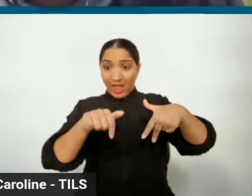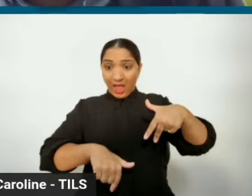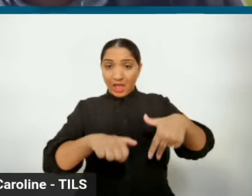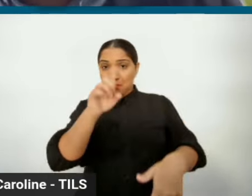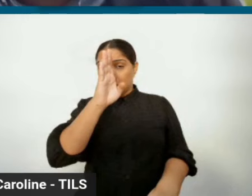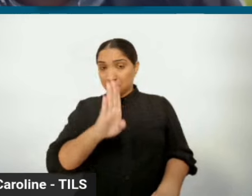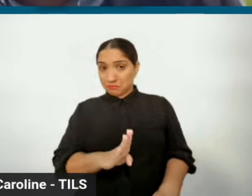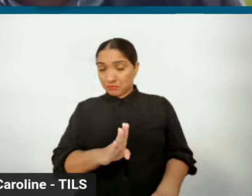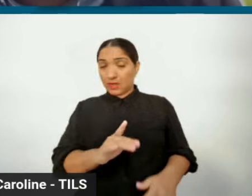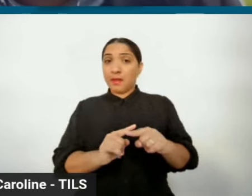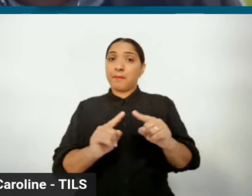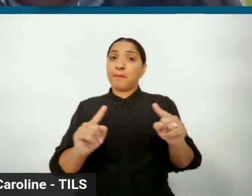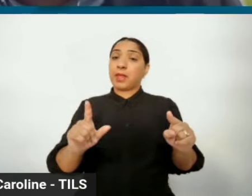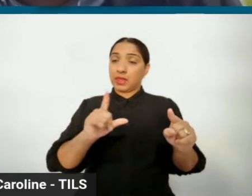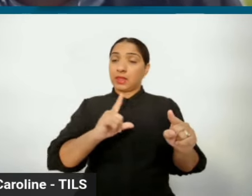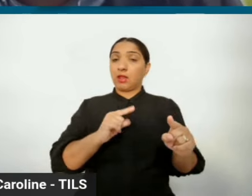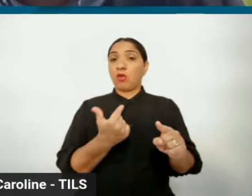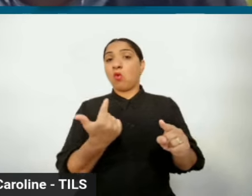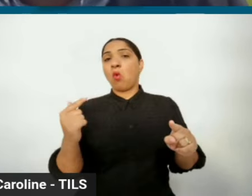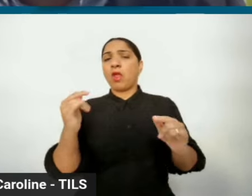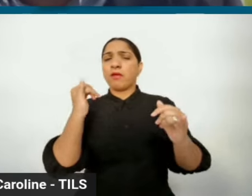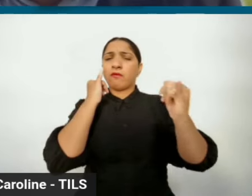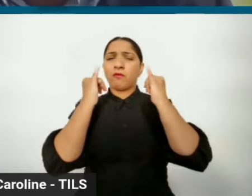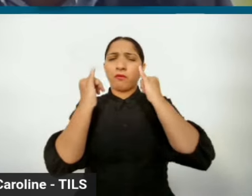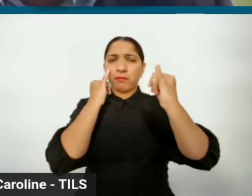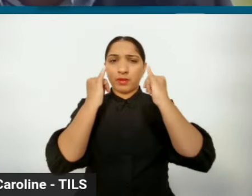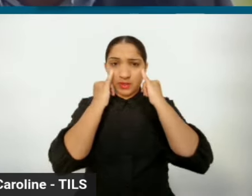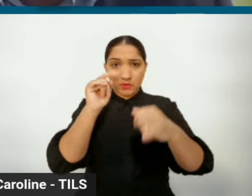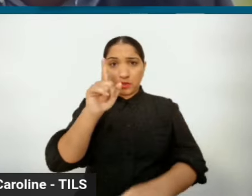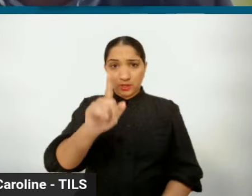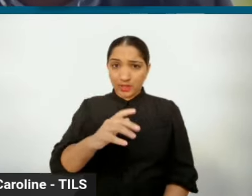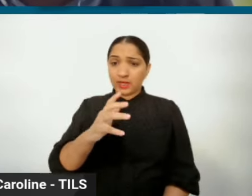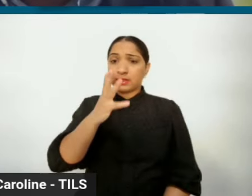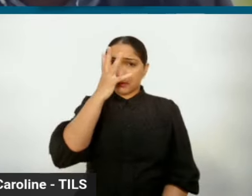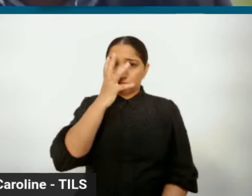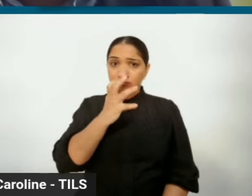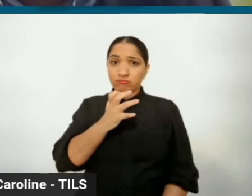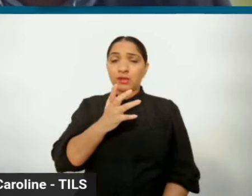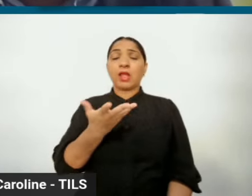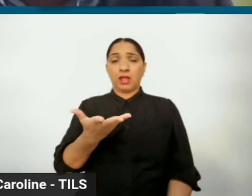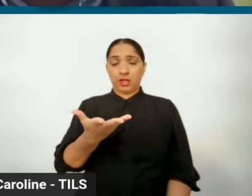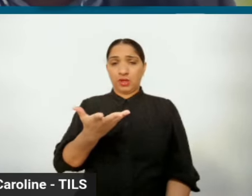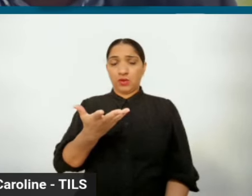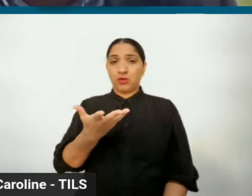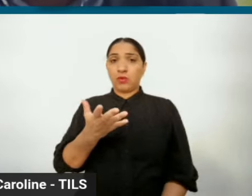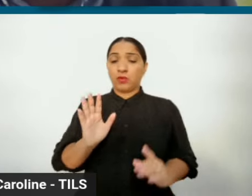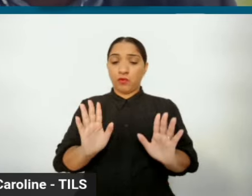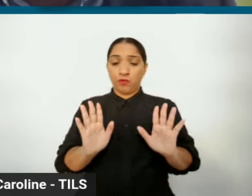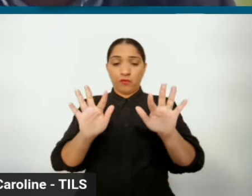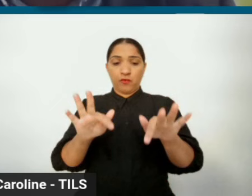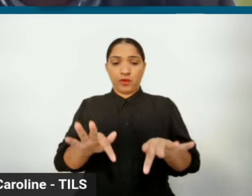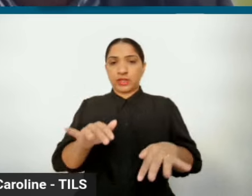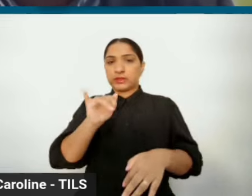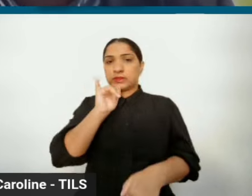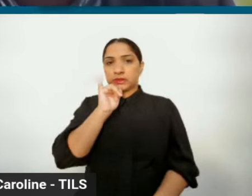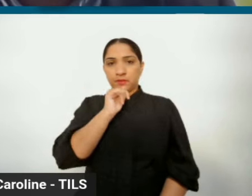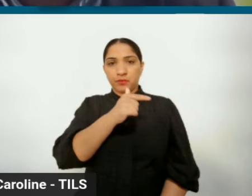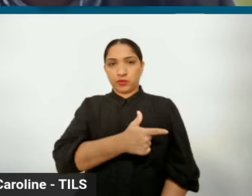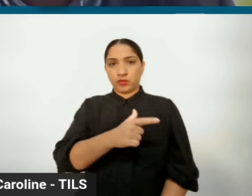mas uma informação preocupante também. No final de 2022, por exemplo,